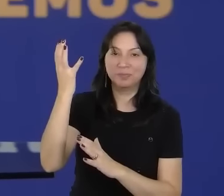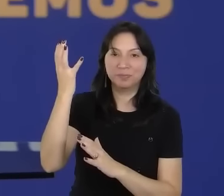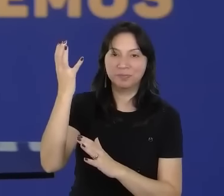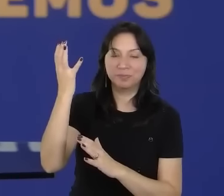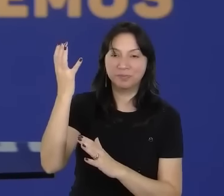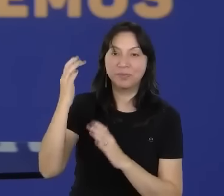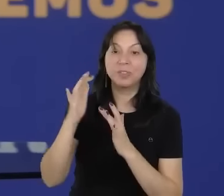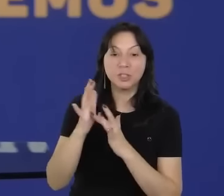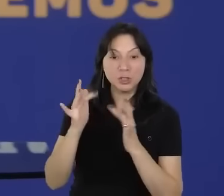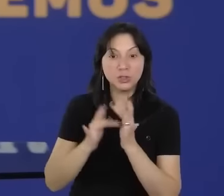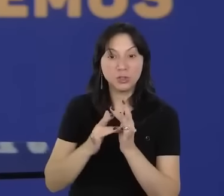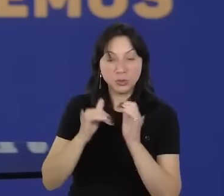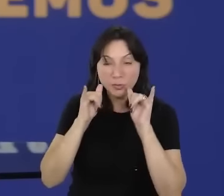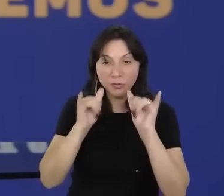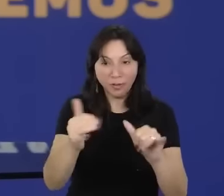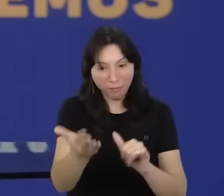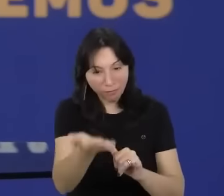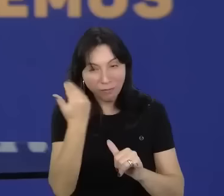pode